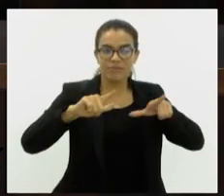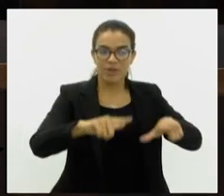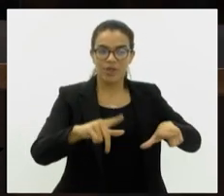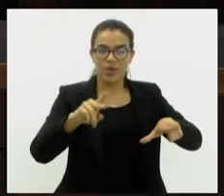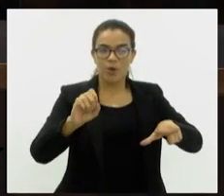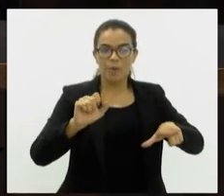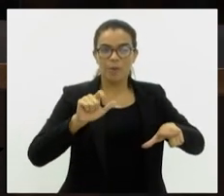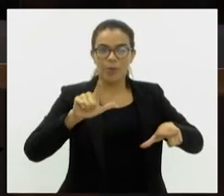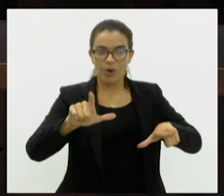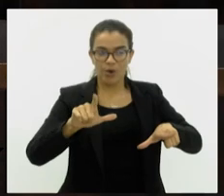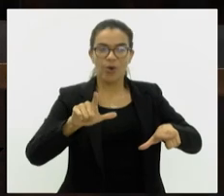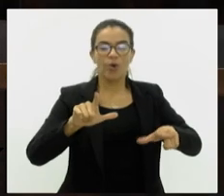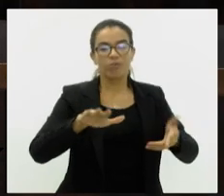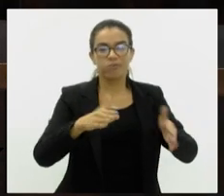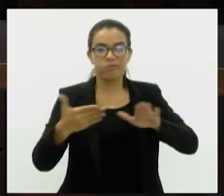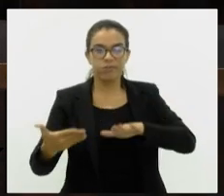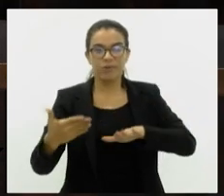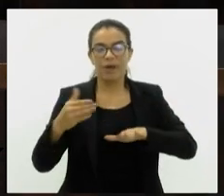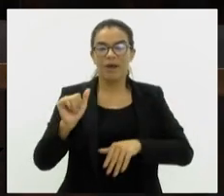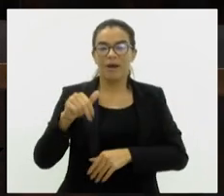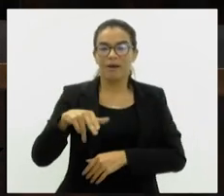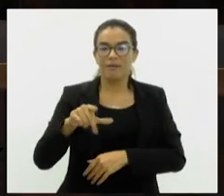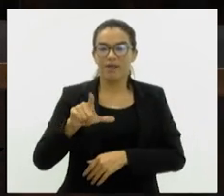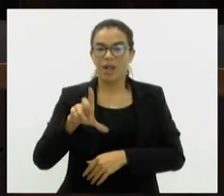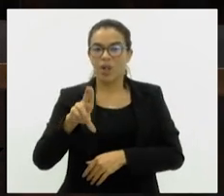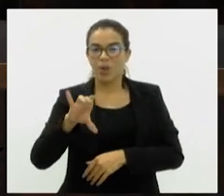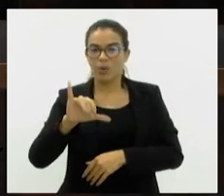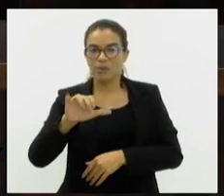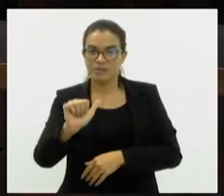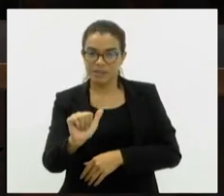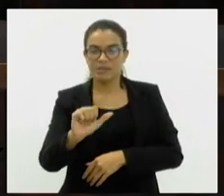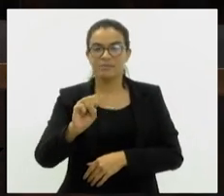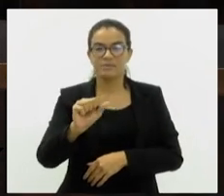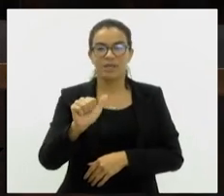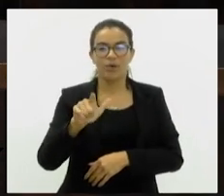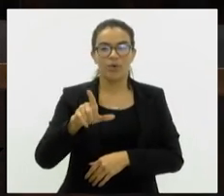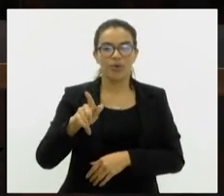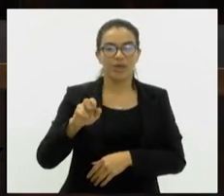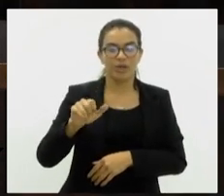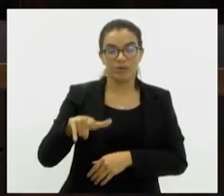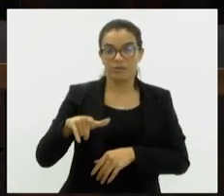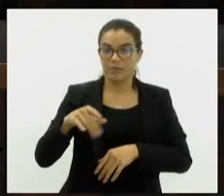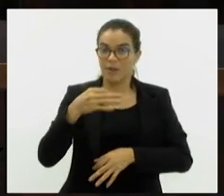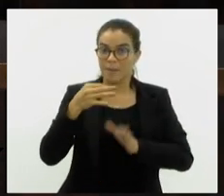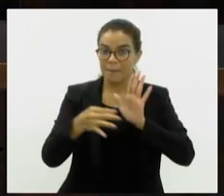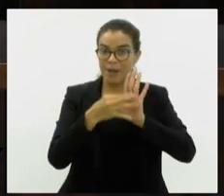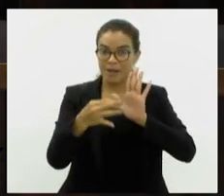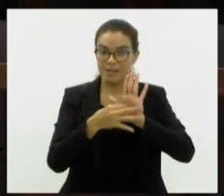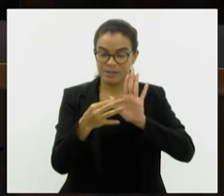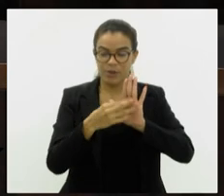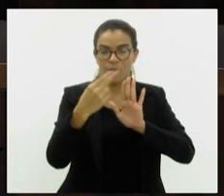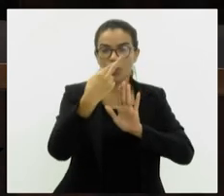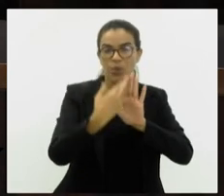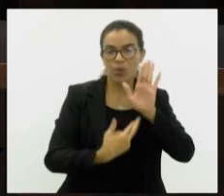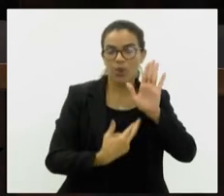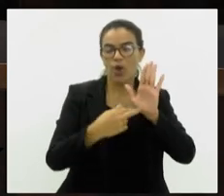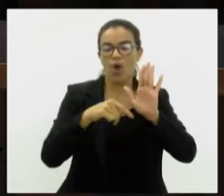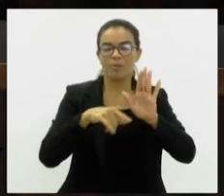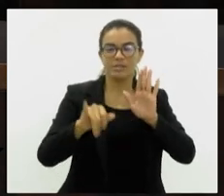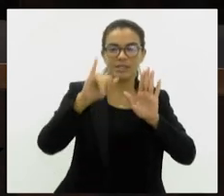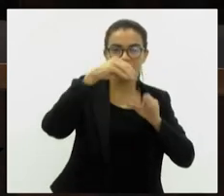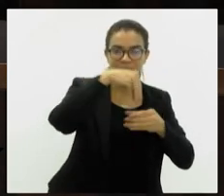Singer pós-mortem à Ana Lúcia da Silva Salgueiro. Parecer da Comissão de Normas Internas e Proposições